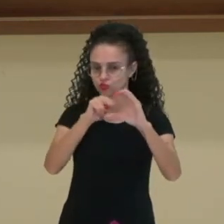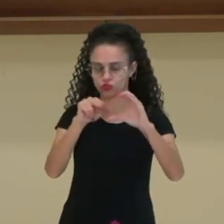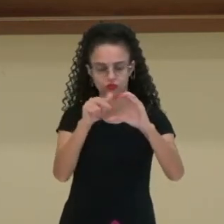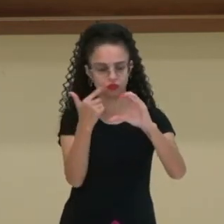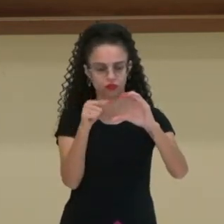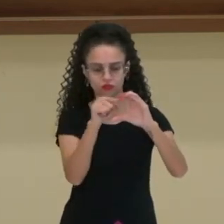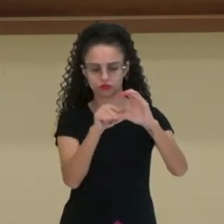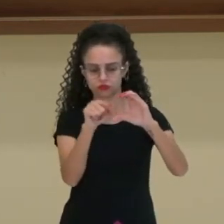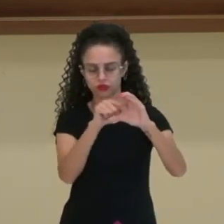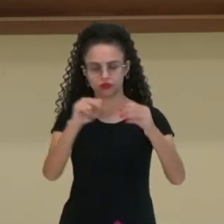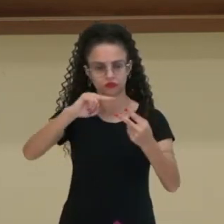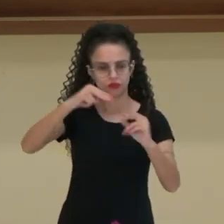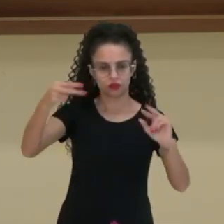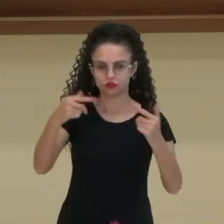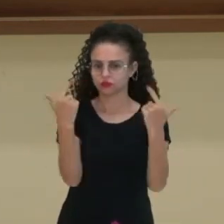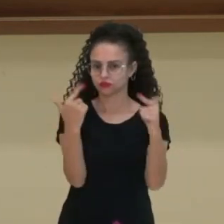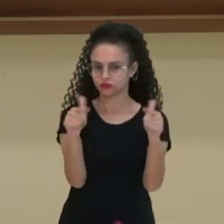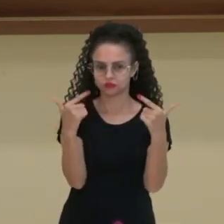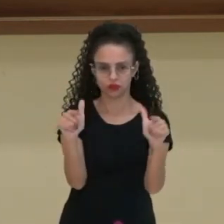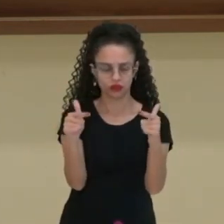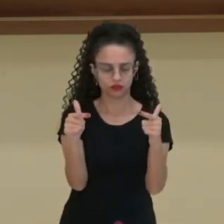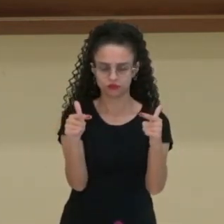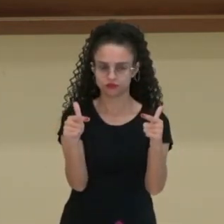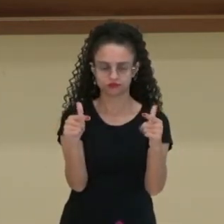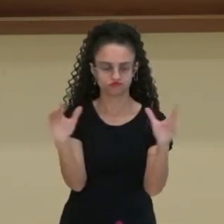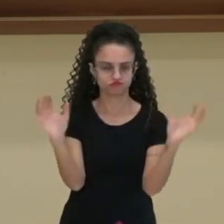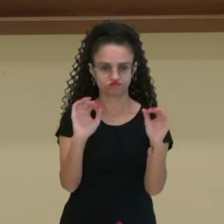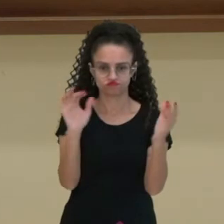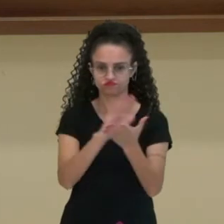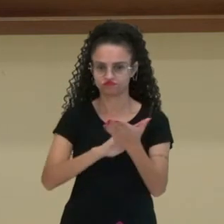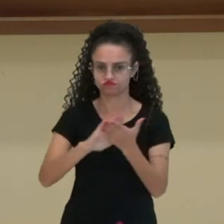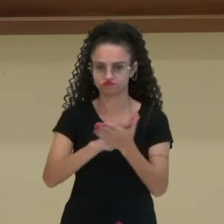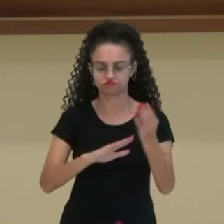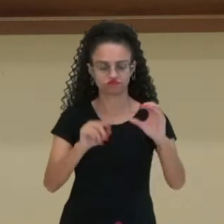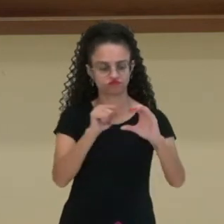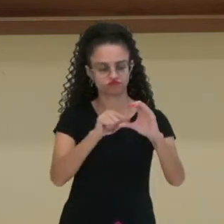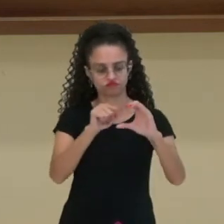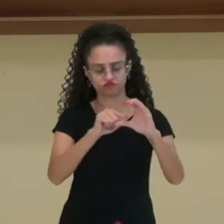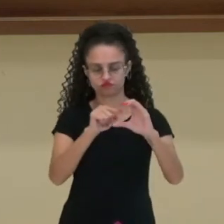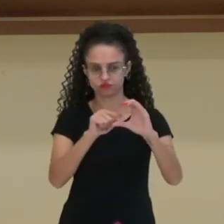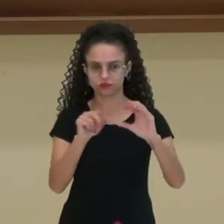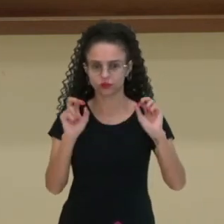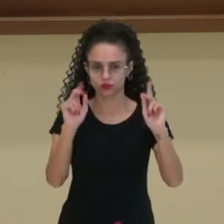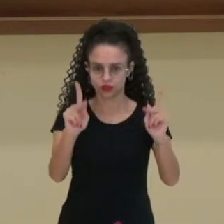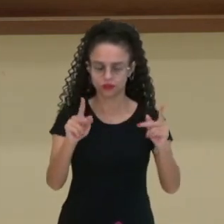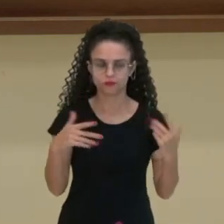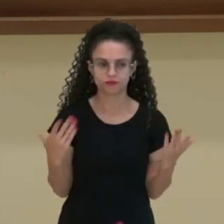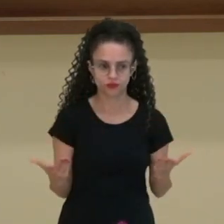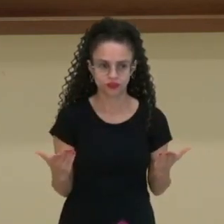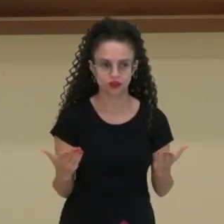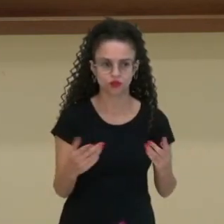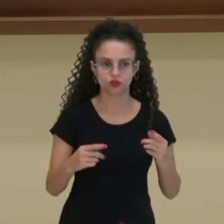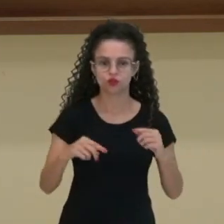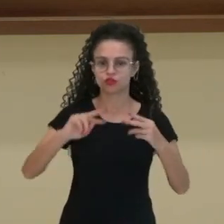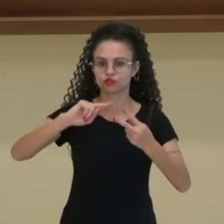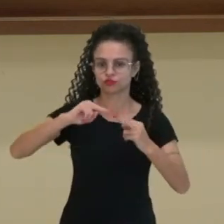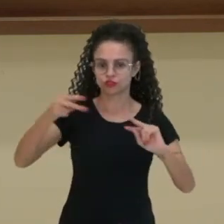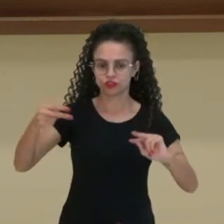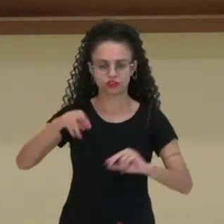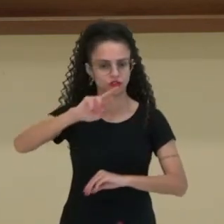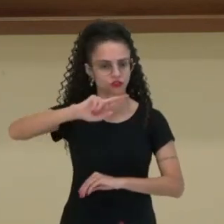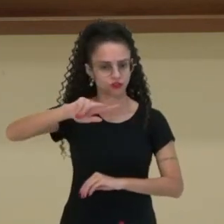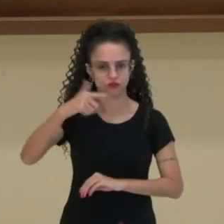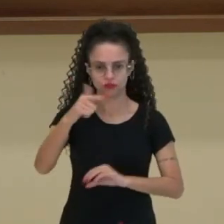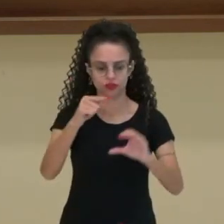núcleo ali envolvendo o material da célula, do material genético, ok? Então, o material genético não é envolvido